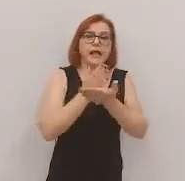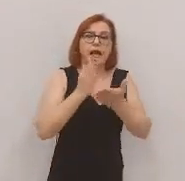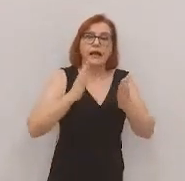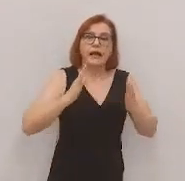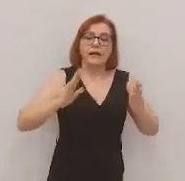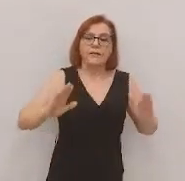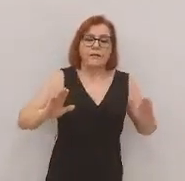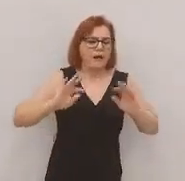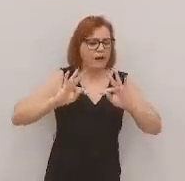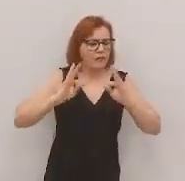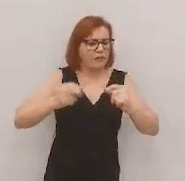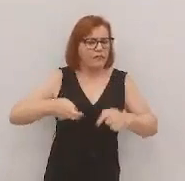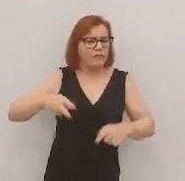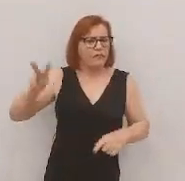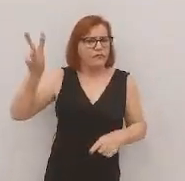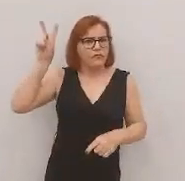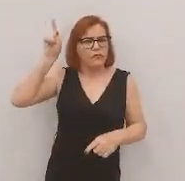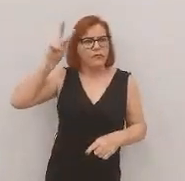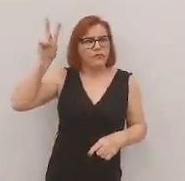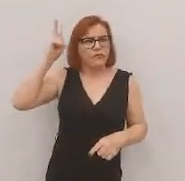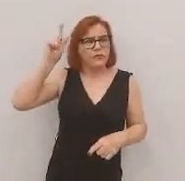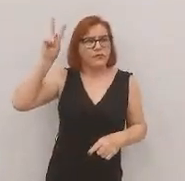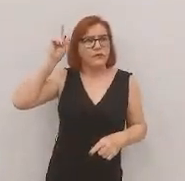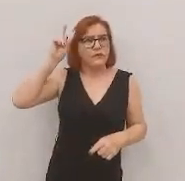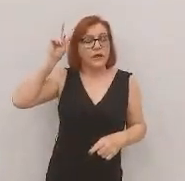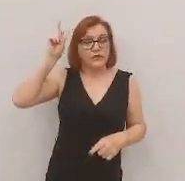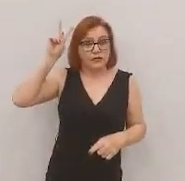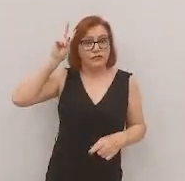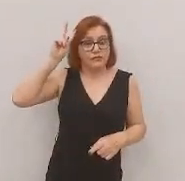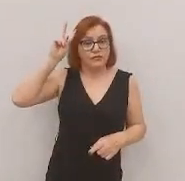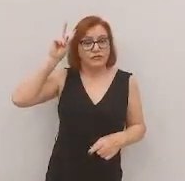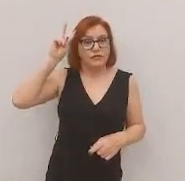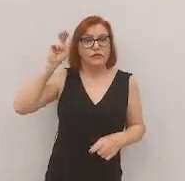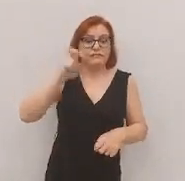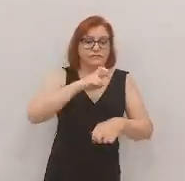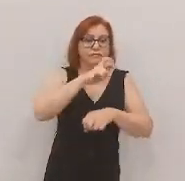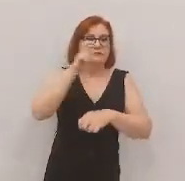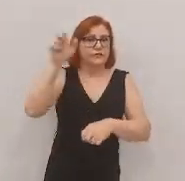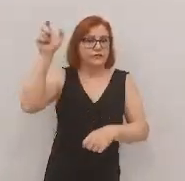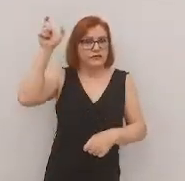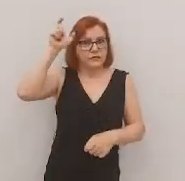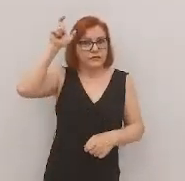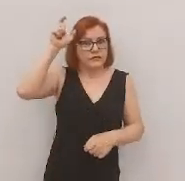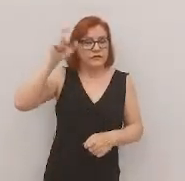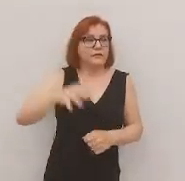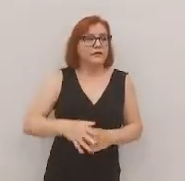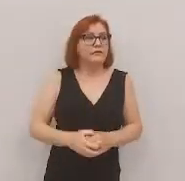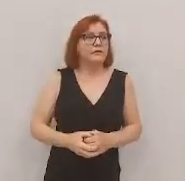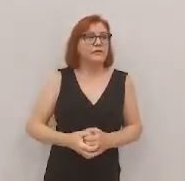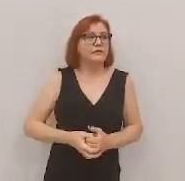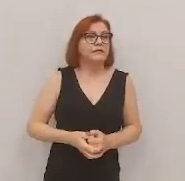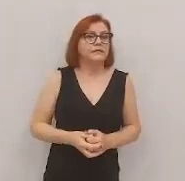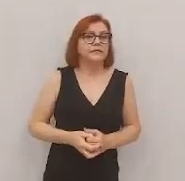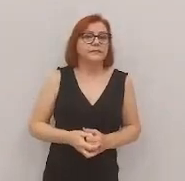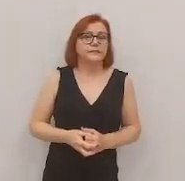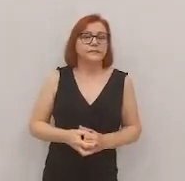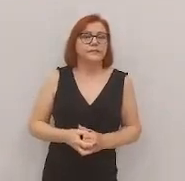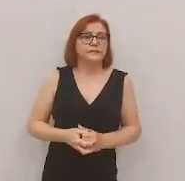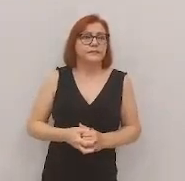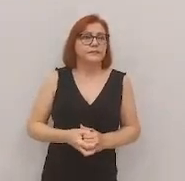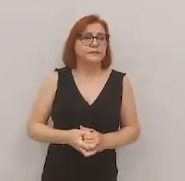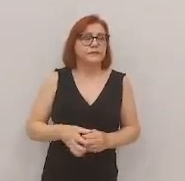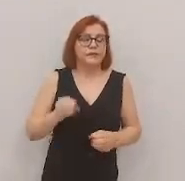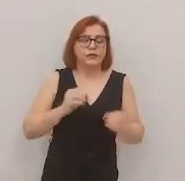história de Satanás. Deus vai acabar com a história de Satanás.